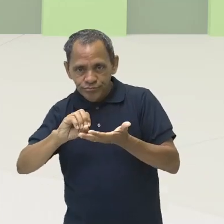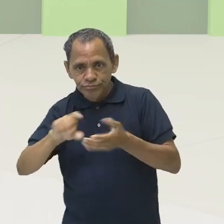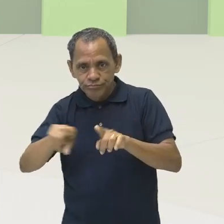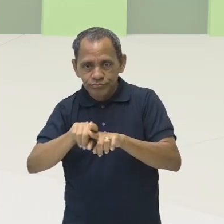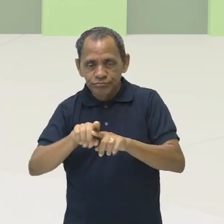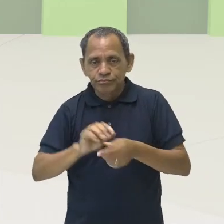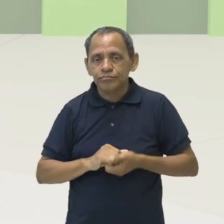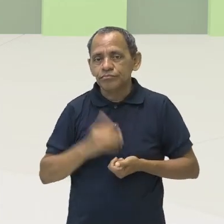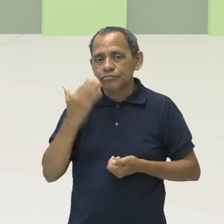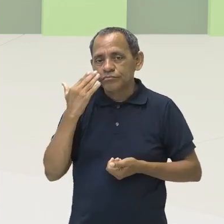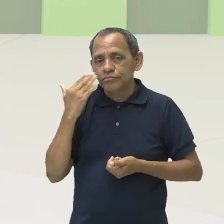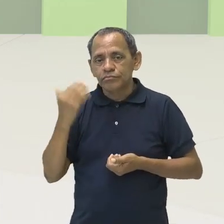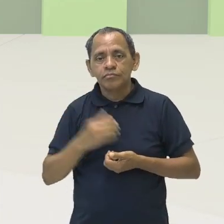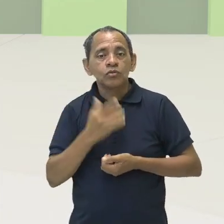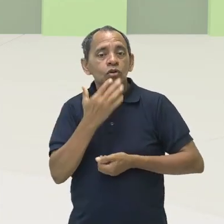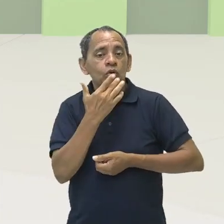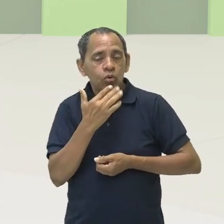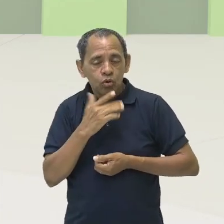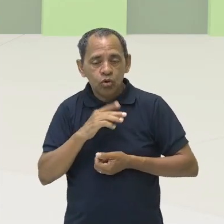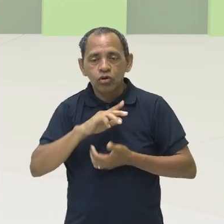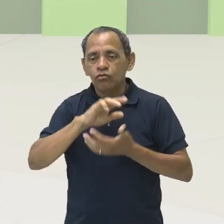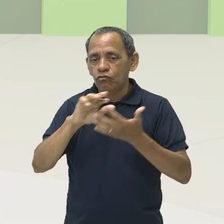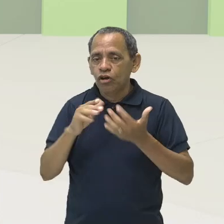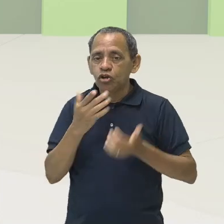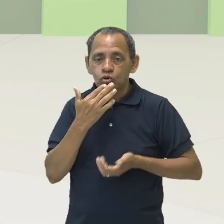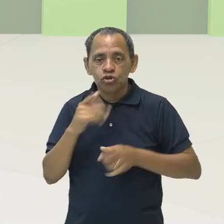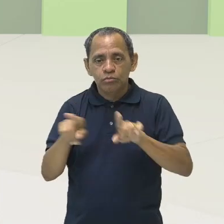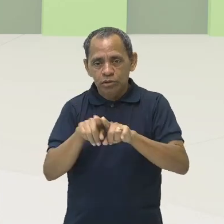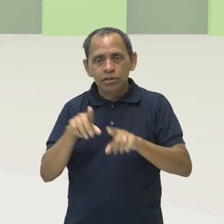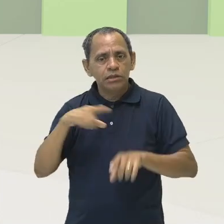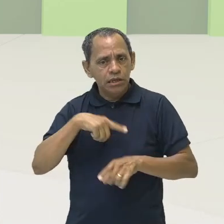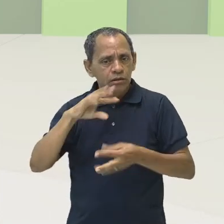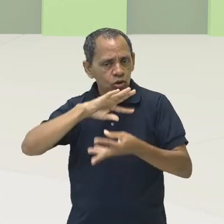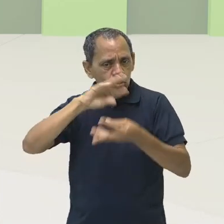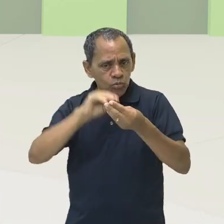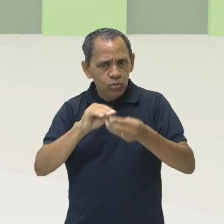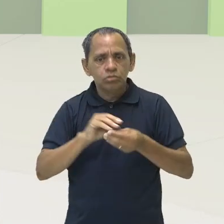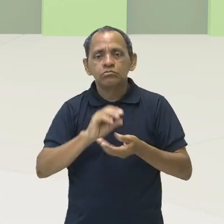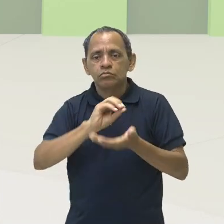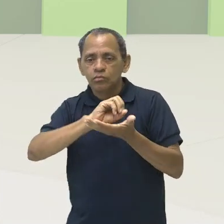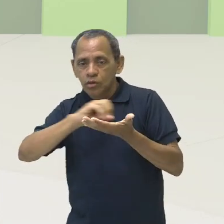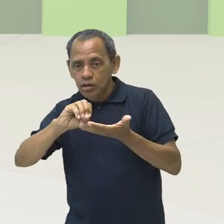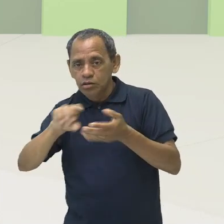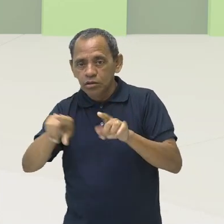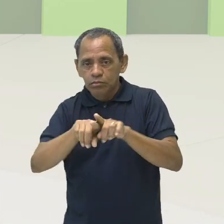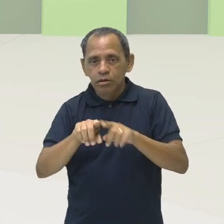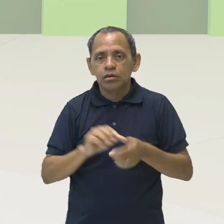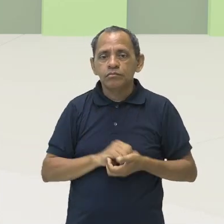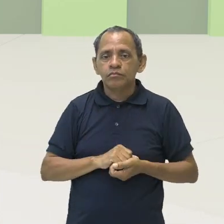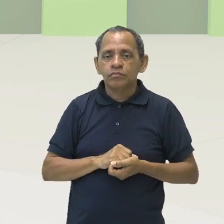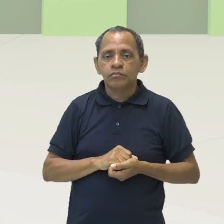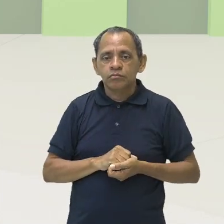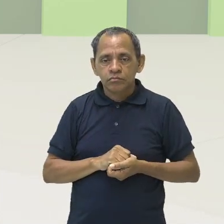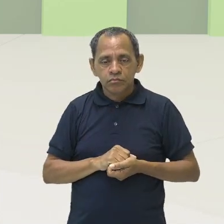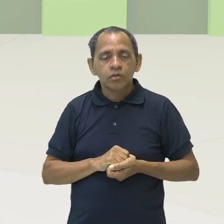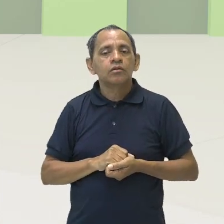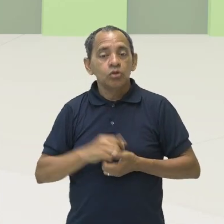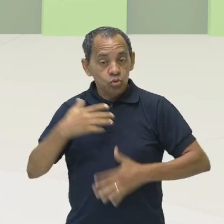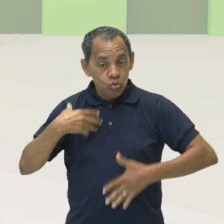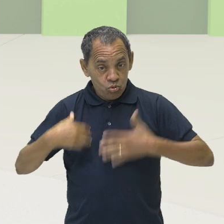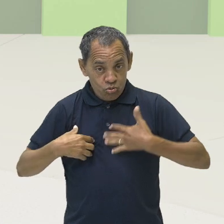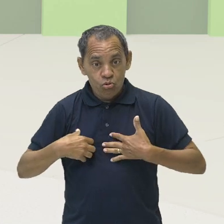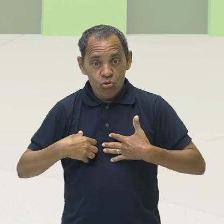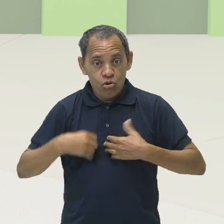vê também as cores, tudo muito coloridinho, compostos orgânicos. E também temos no nosso organismo moléculas